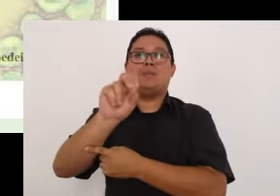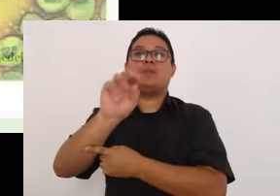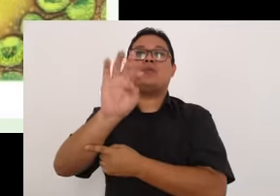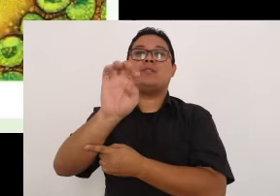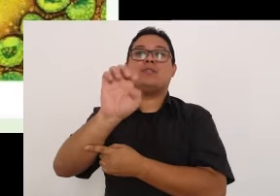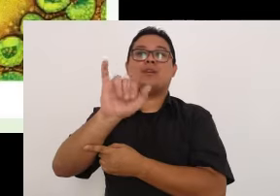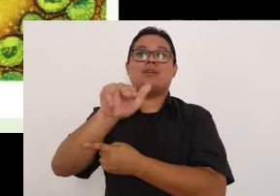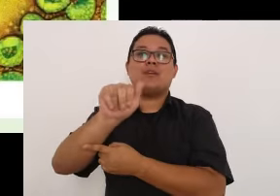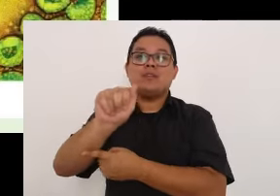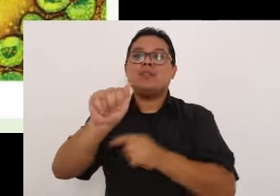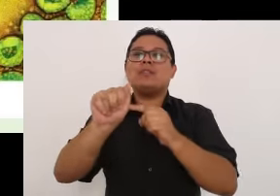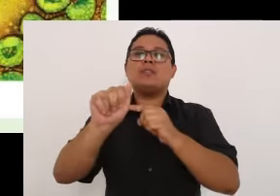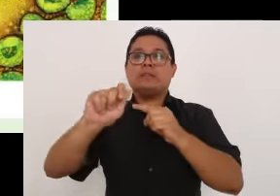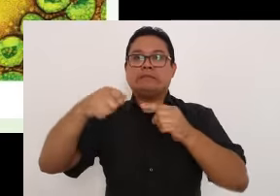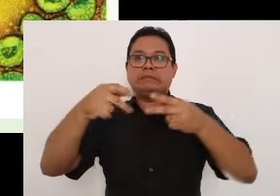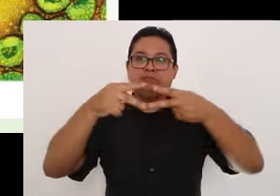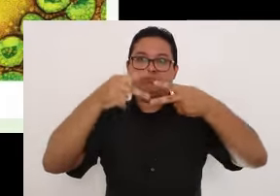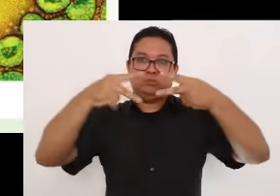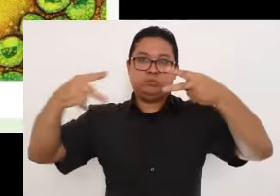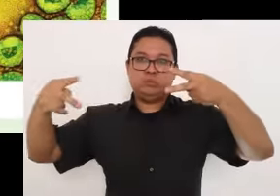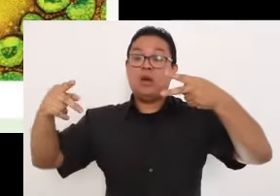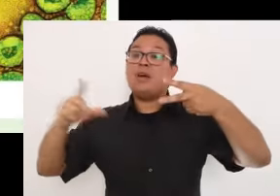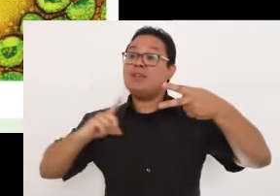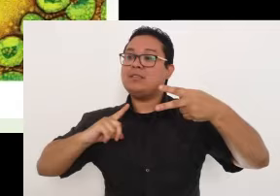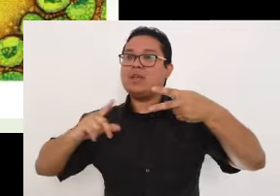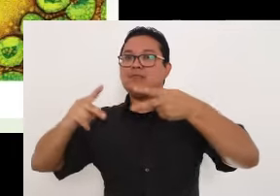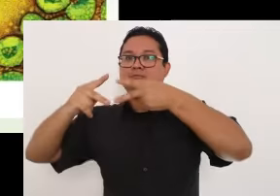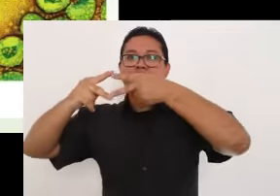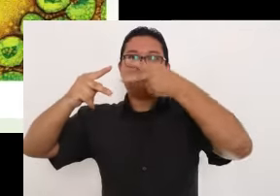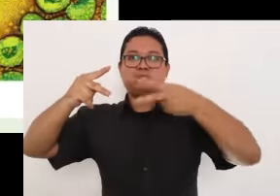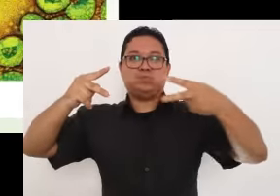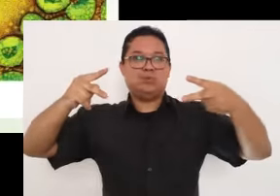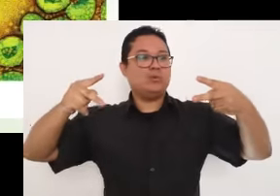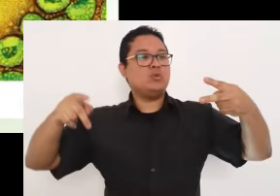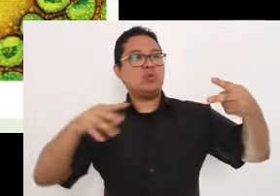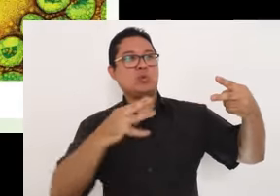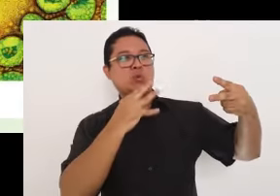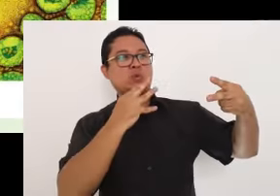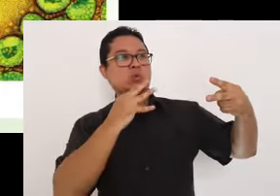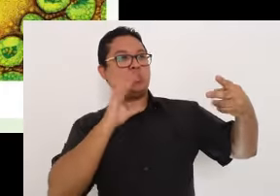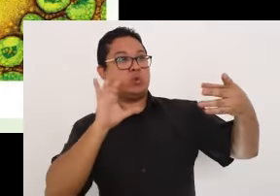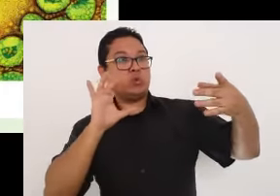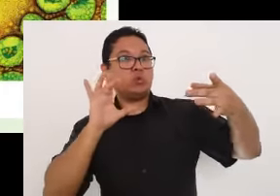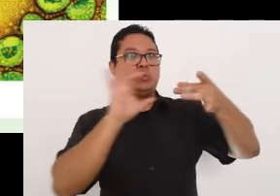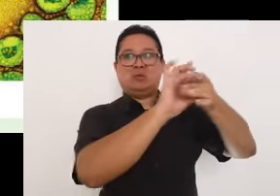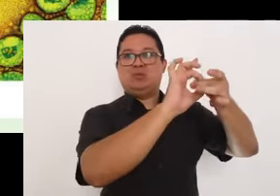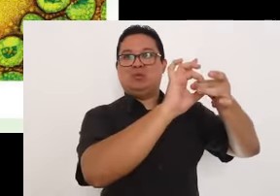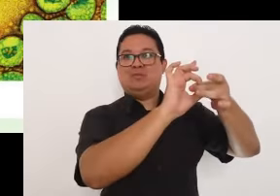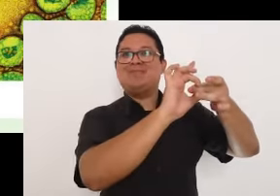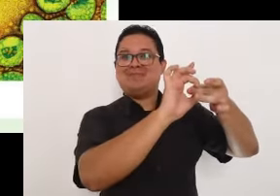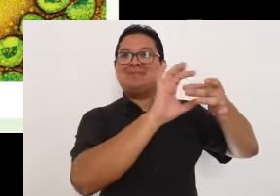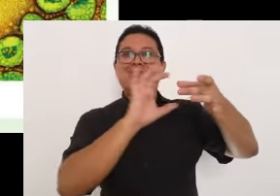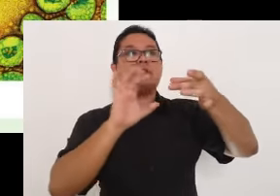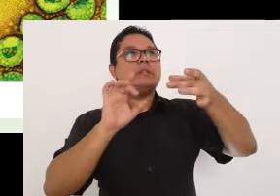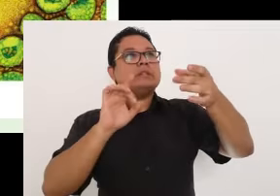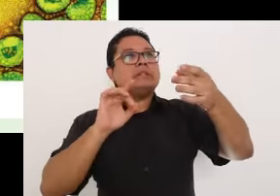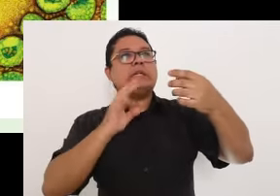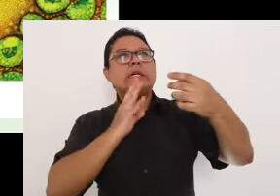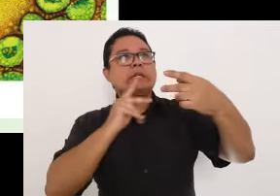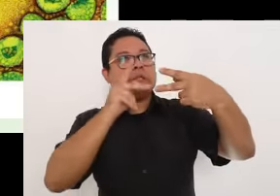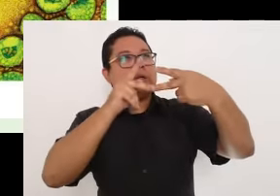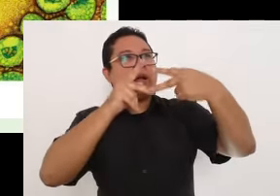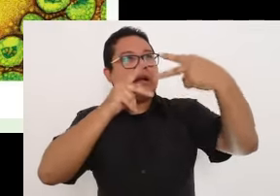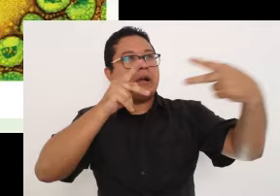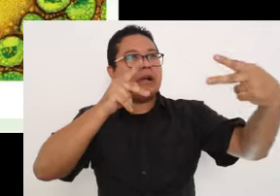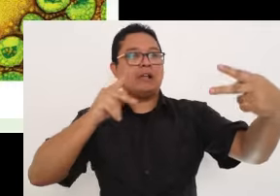Então, vamos dar uma olhada aqui. Olha um envelope viral. Essa aqui, para quem lembra das aulinhas, parece a